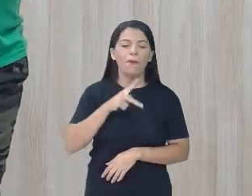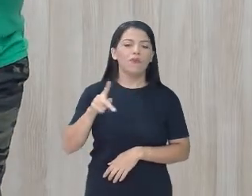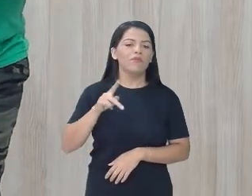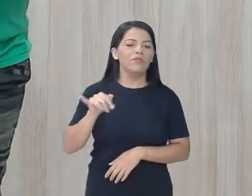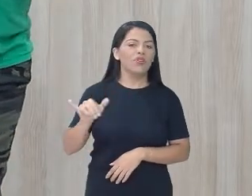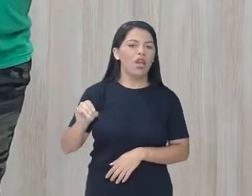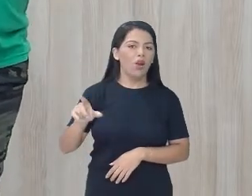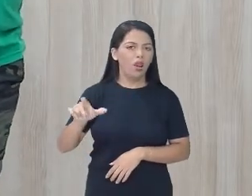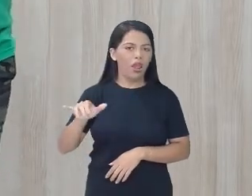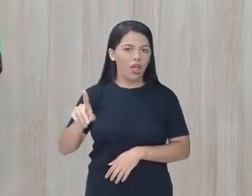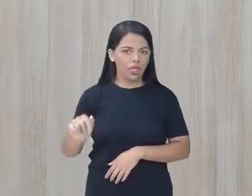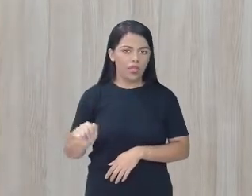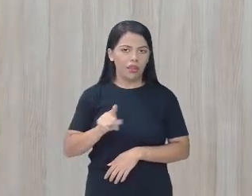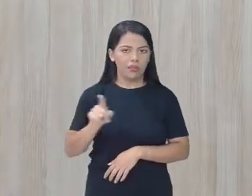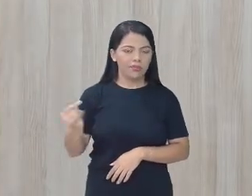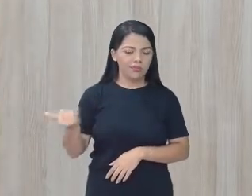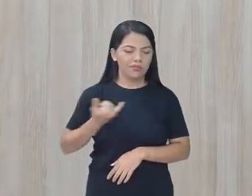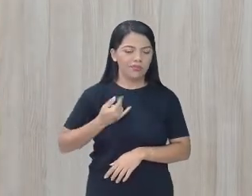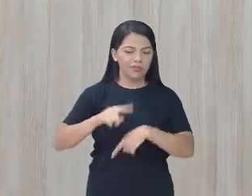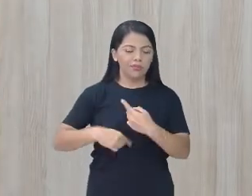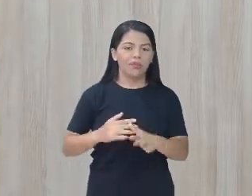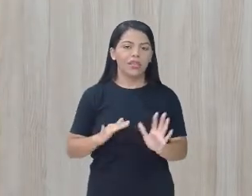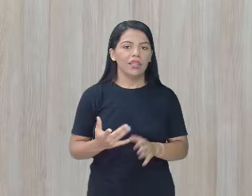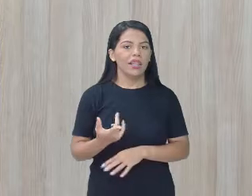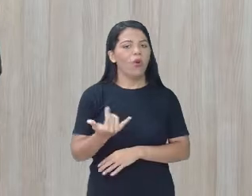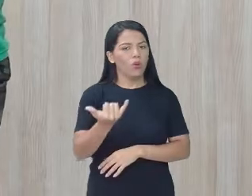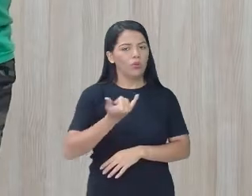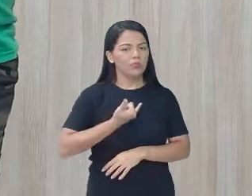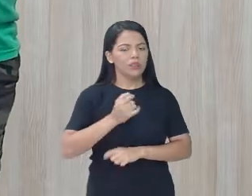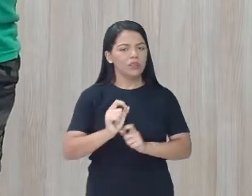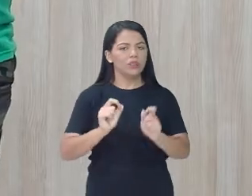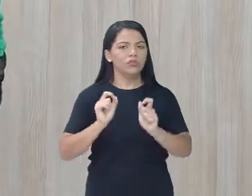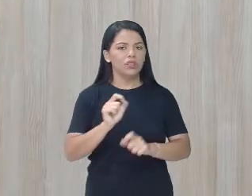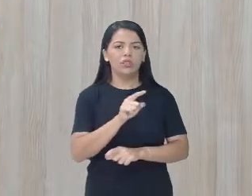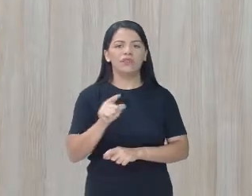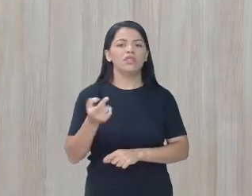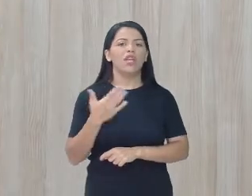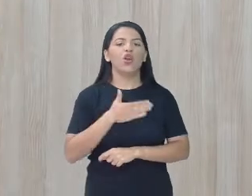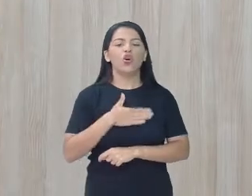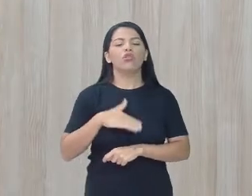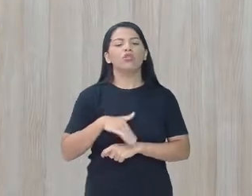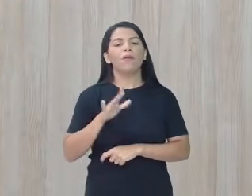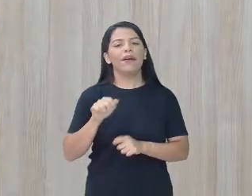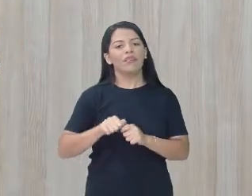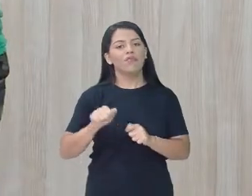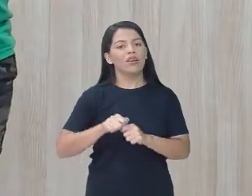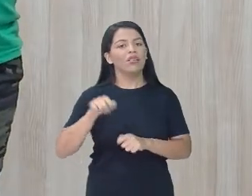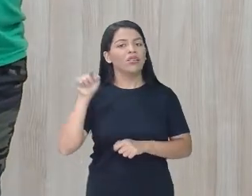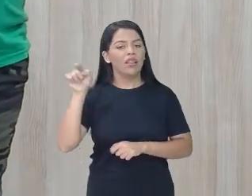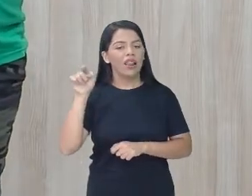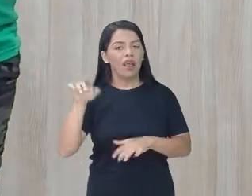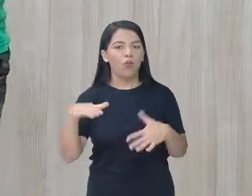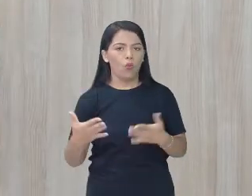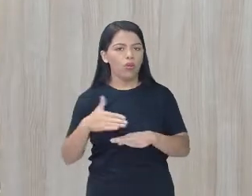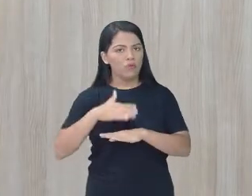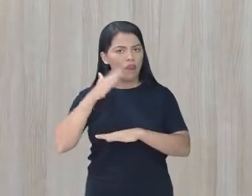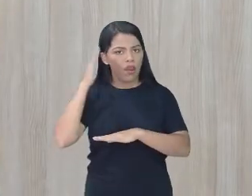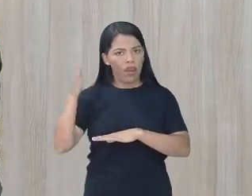de fazer quando você vai para essas praças, né? Então, vai interagindo aí, daqui a pouco a